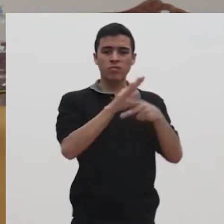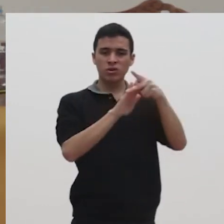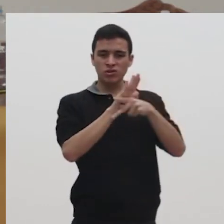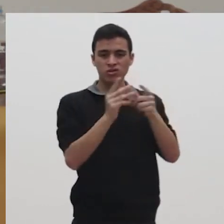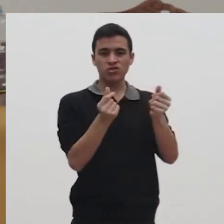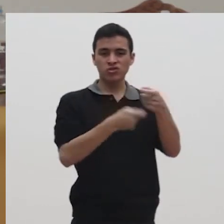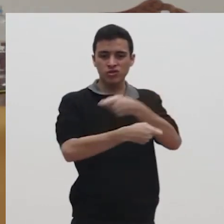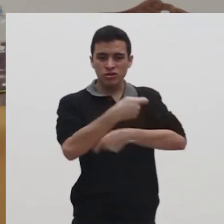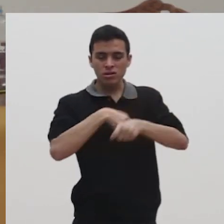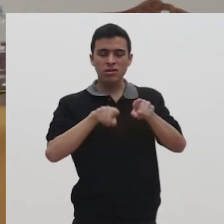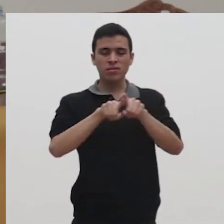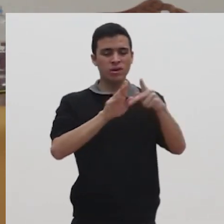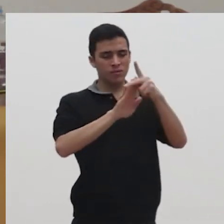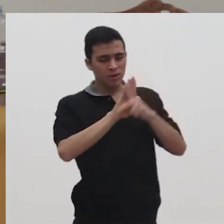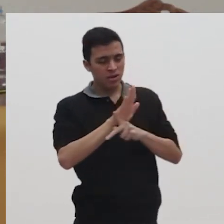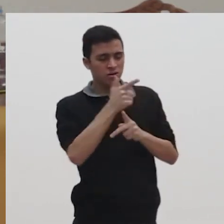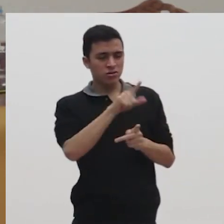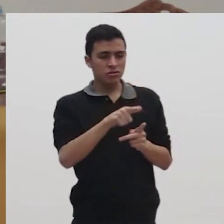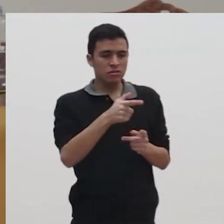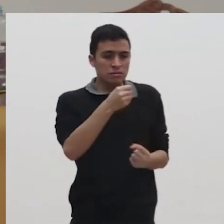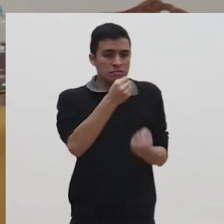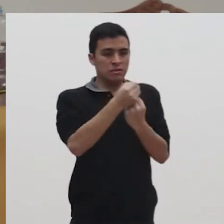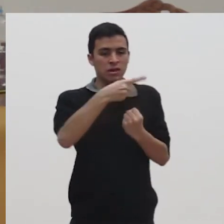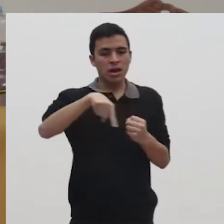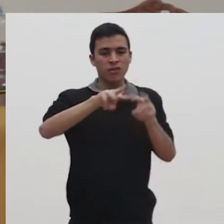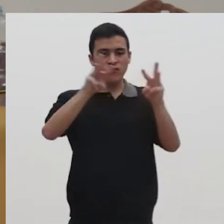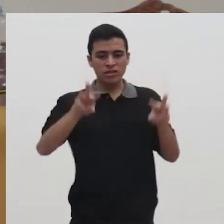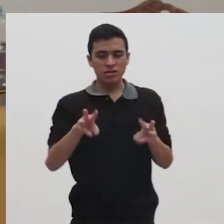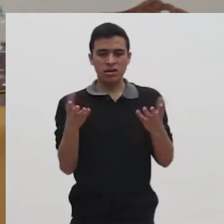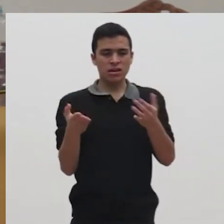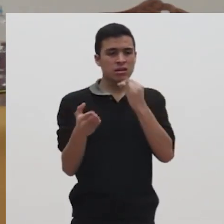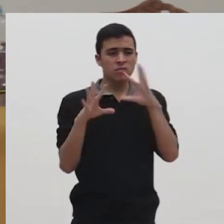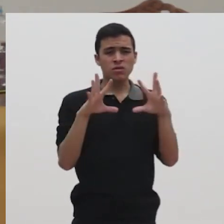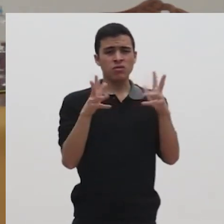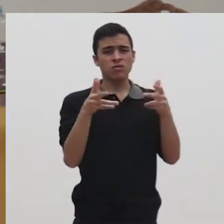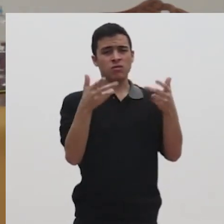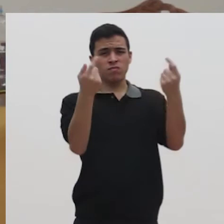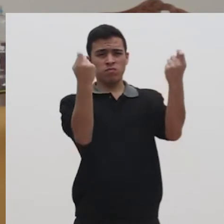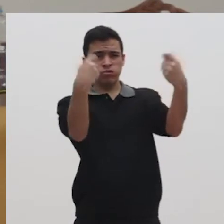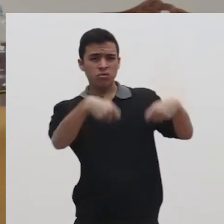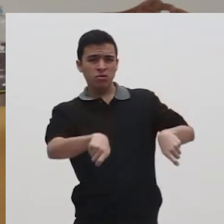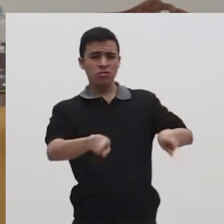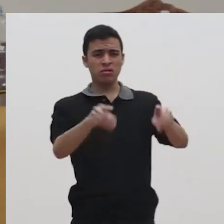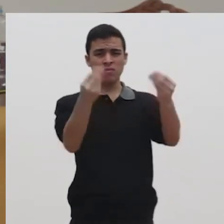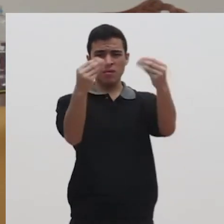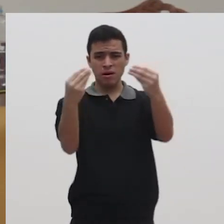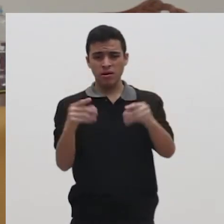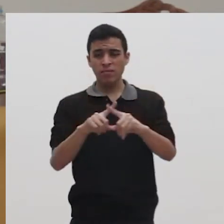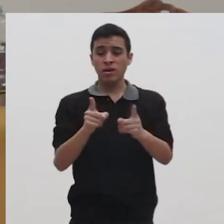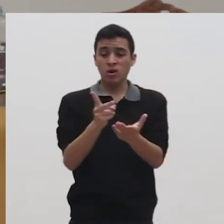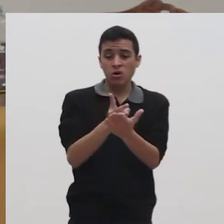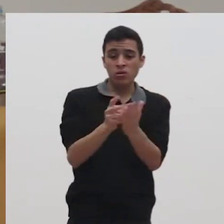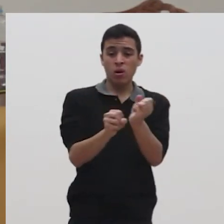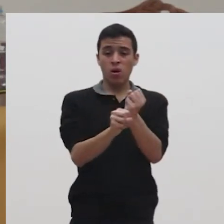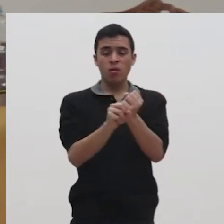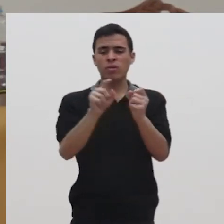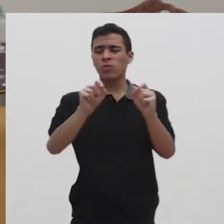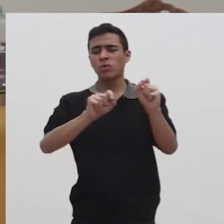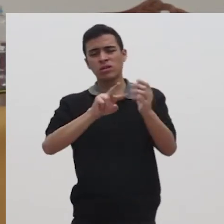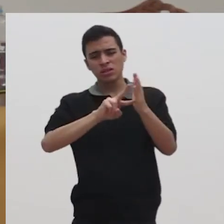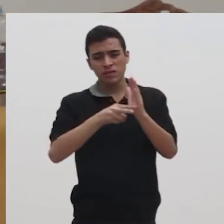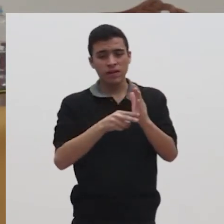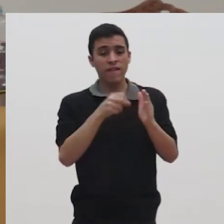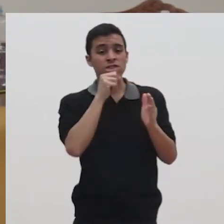não pode fazer um plano de revitalização da universidade? Está tudo caindo aos pedaços, quer dizer, continuar as obras também, reparar os